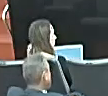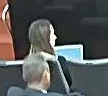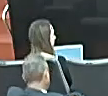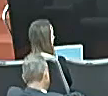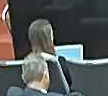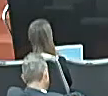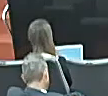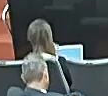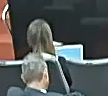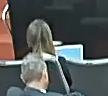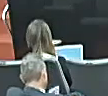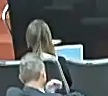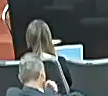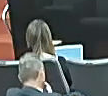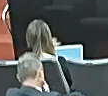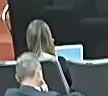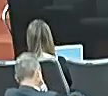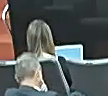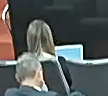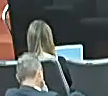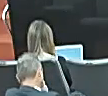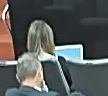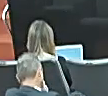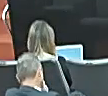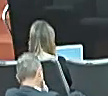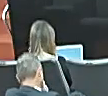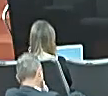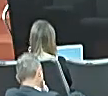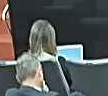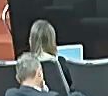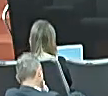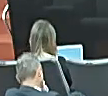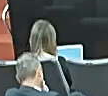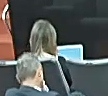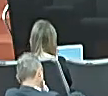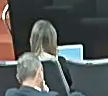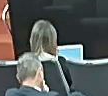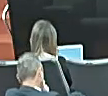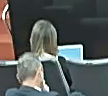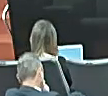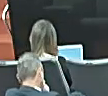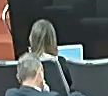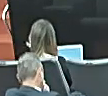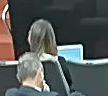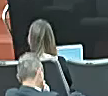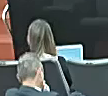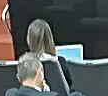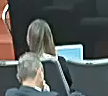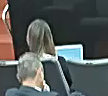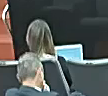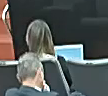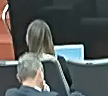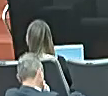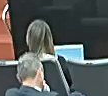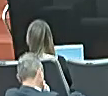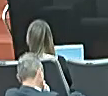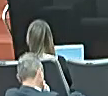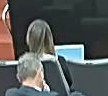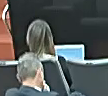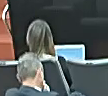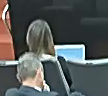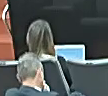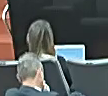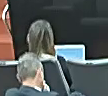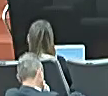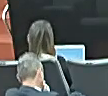essa contribuição carga horária a aposentadoria isso a estrutura hierárquica